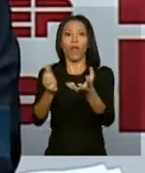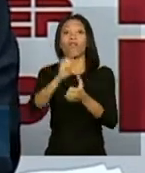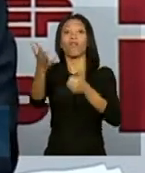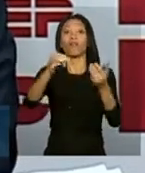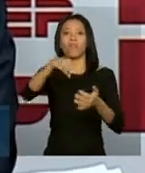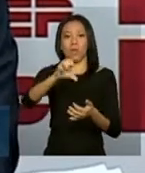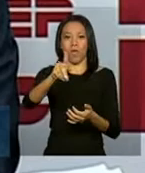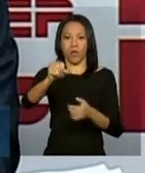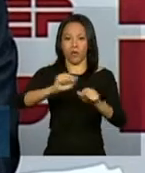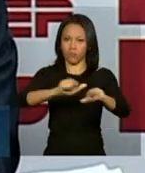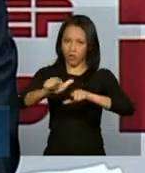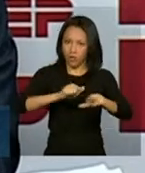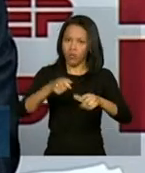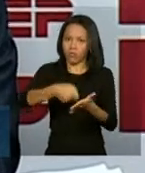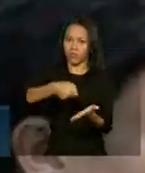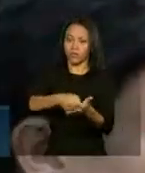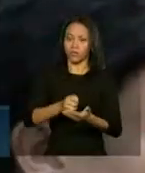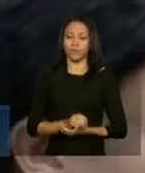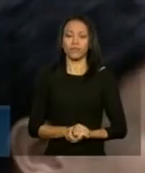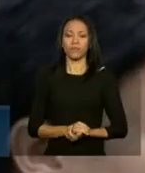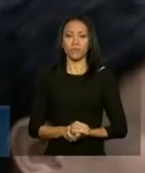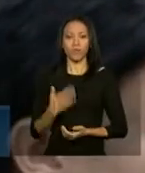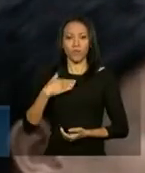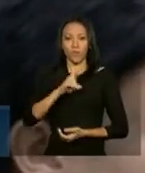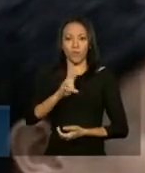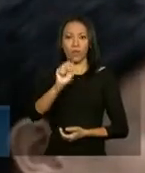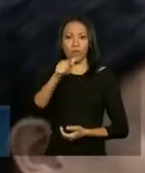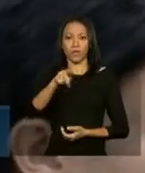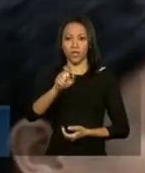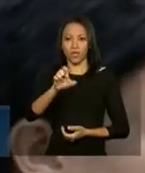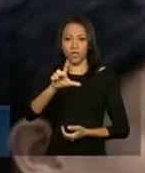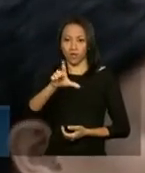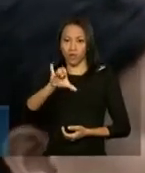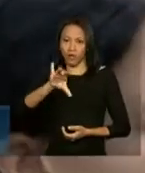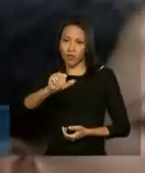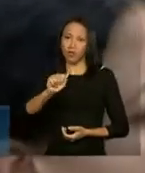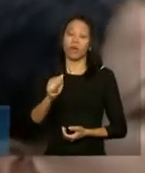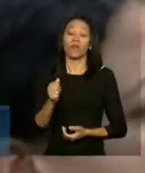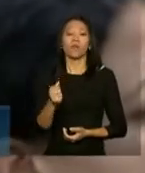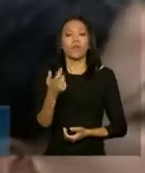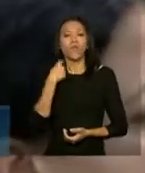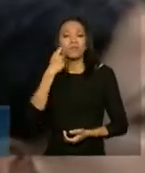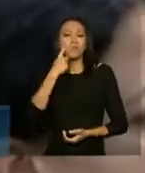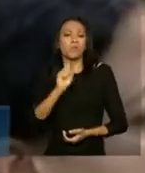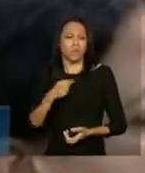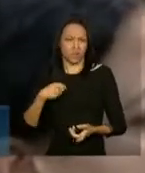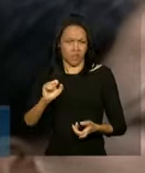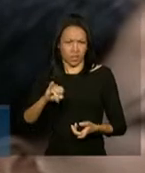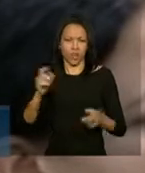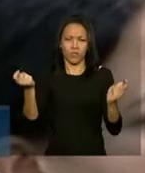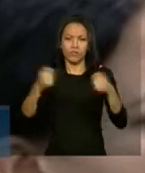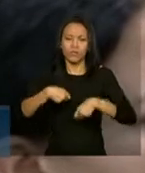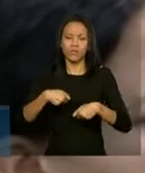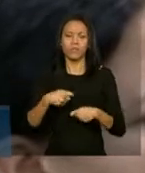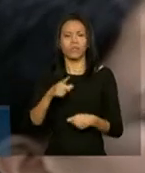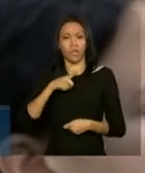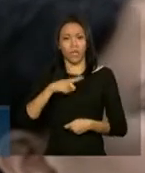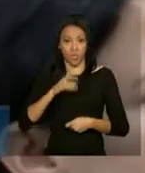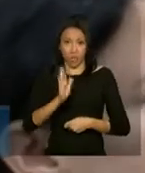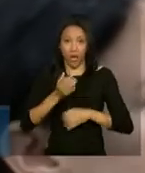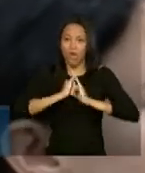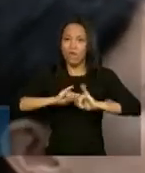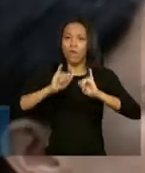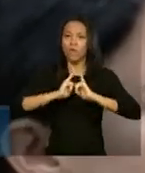trabalho. Ministro, Angélica, da RBS TV. Não sei se já é possível, se já tem alguns